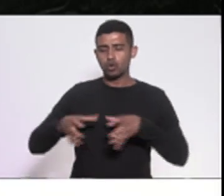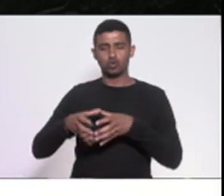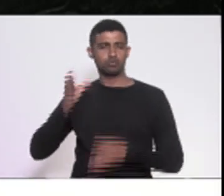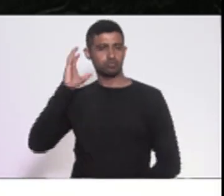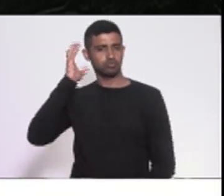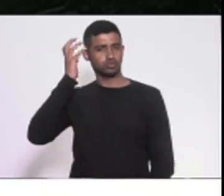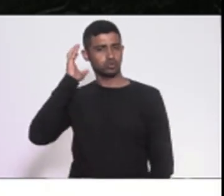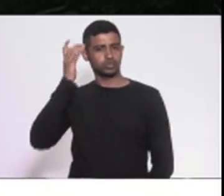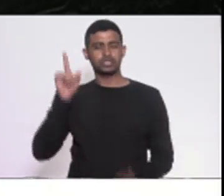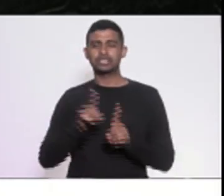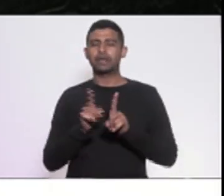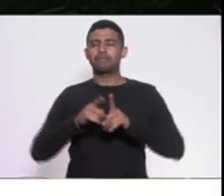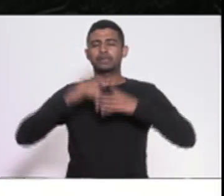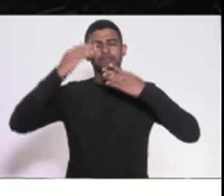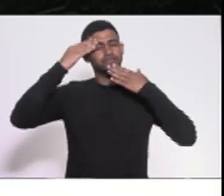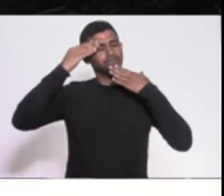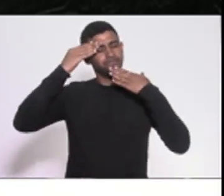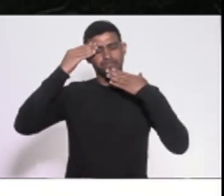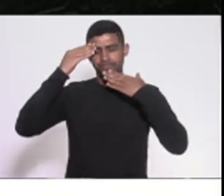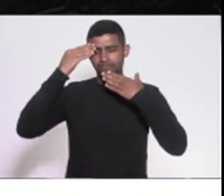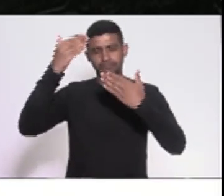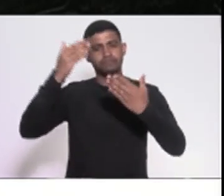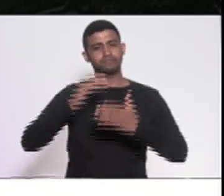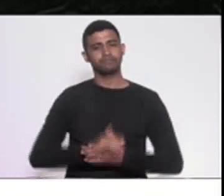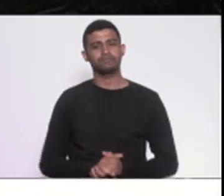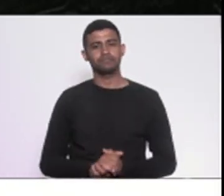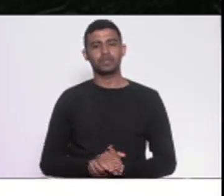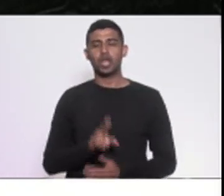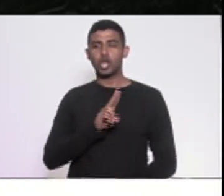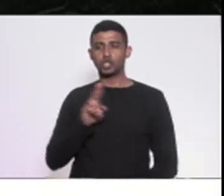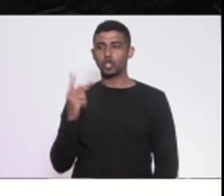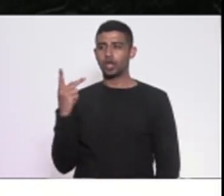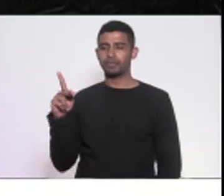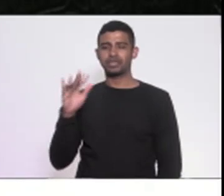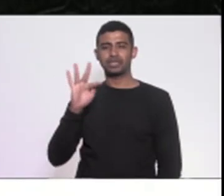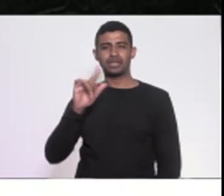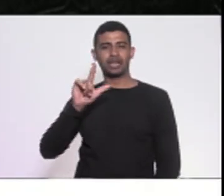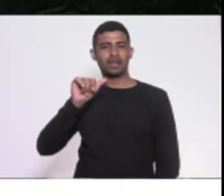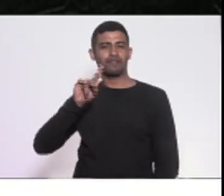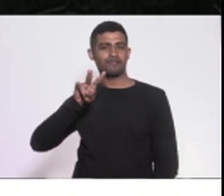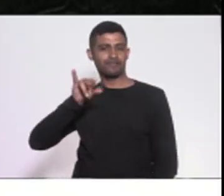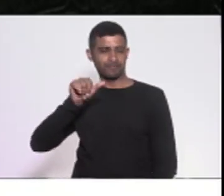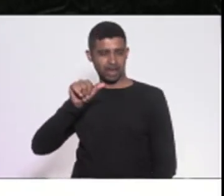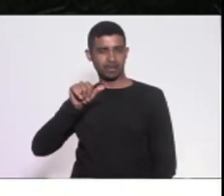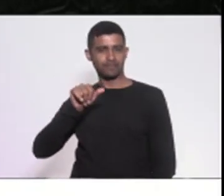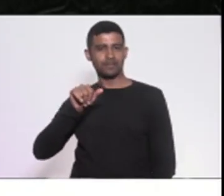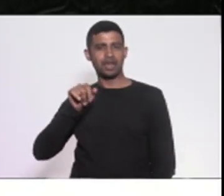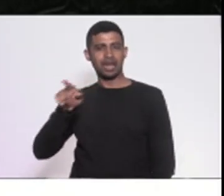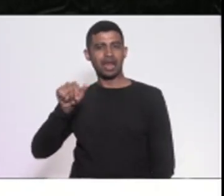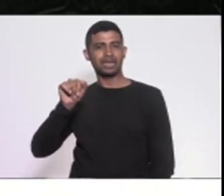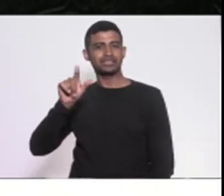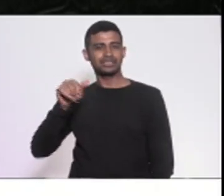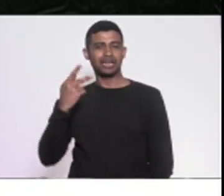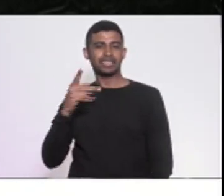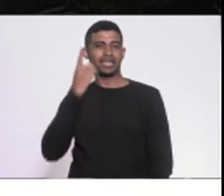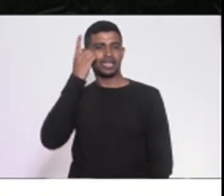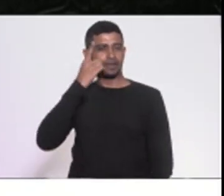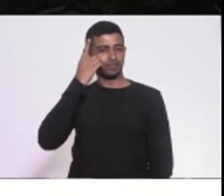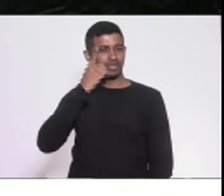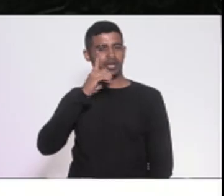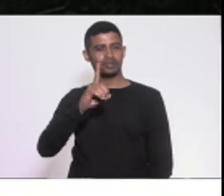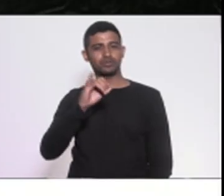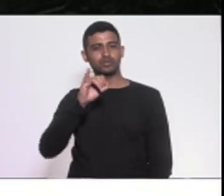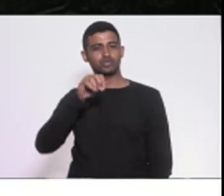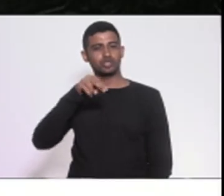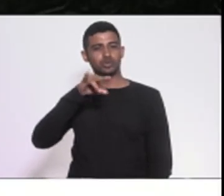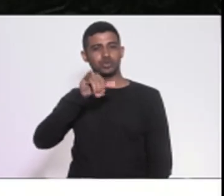fazer também um agradecimento aqui, em nome da Flávia, da gabinete do deputado Dionísio Lins, a todos os